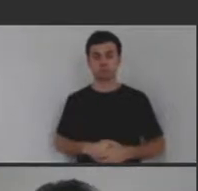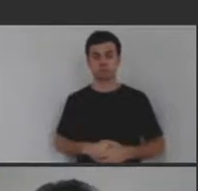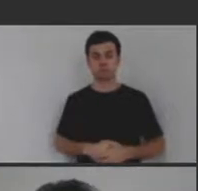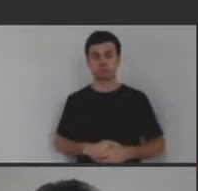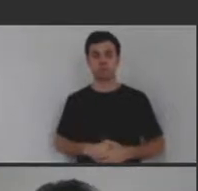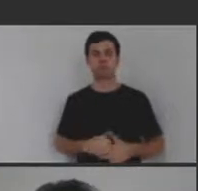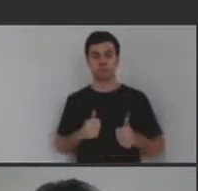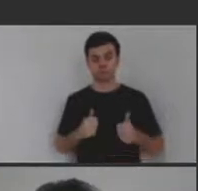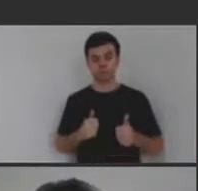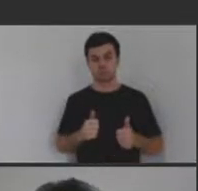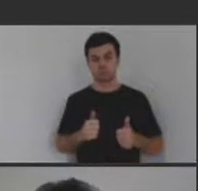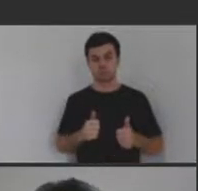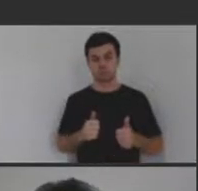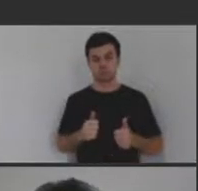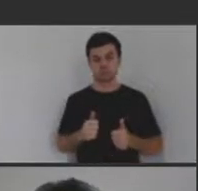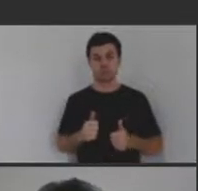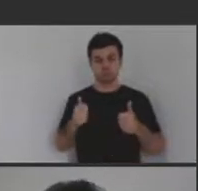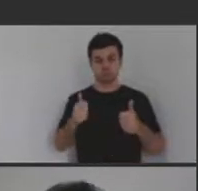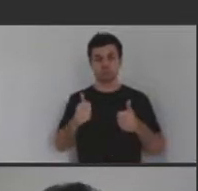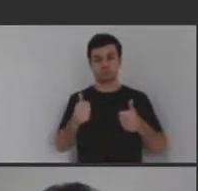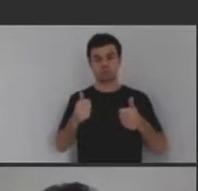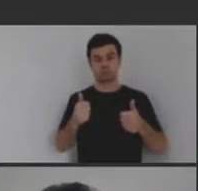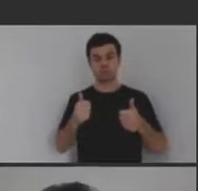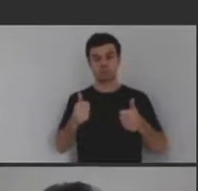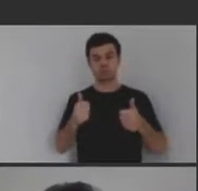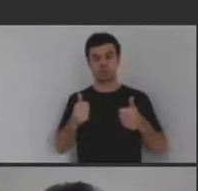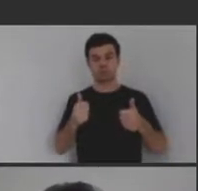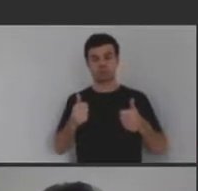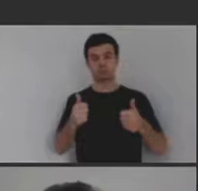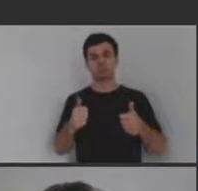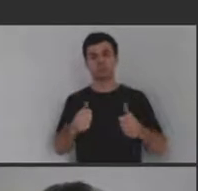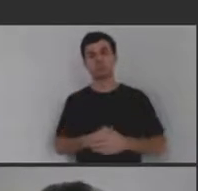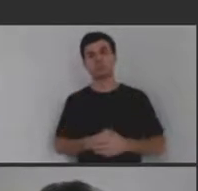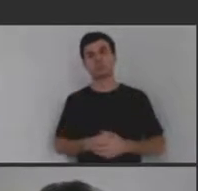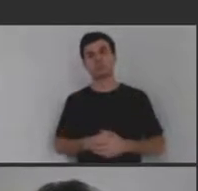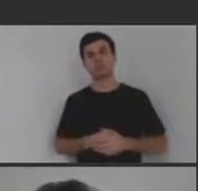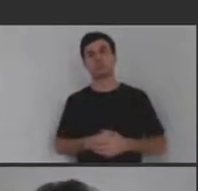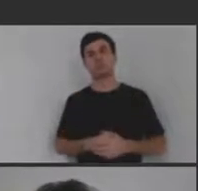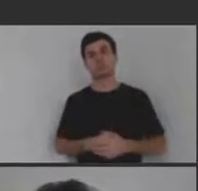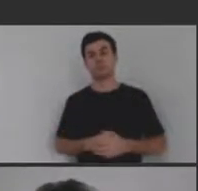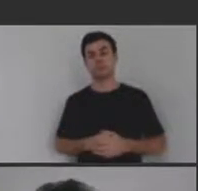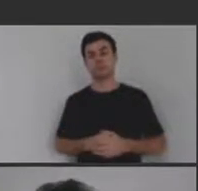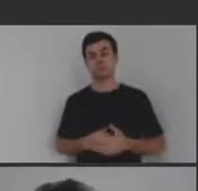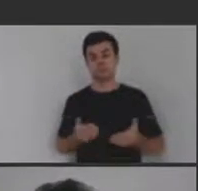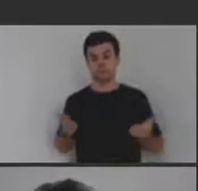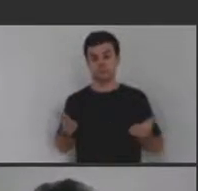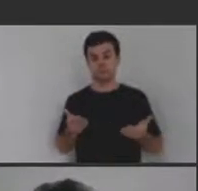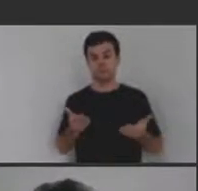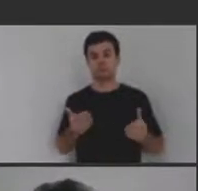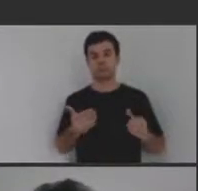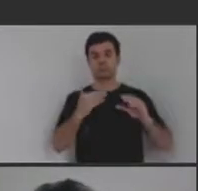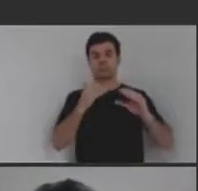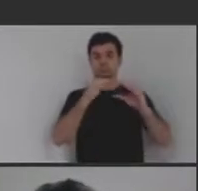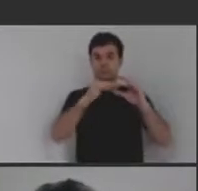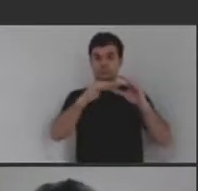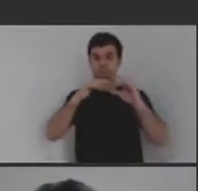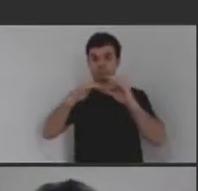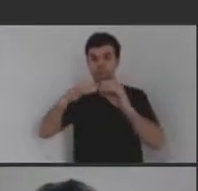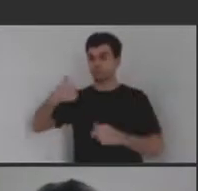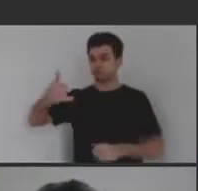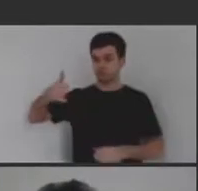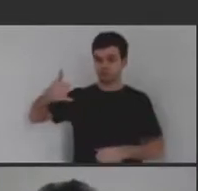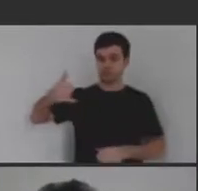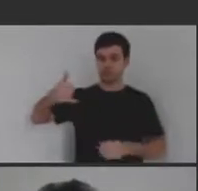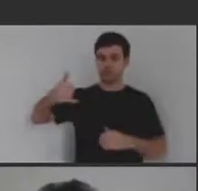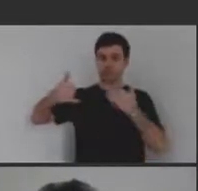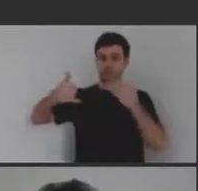Senhores, estão me ouvindo? Acho que alguém desligou ali. Só, nós estamos enviando para os senhores, nos celulares dos senhores, por meio